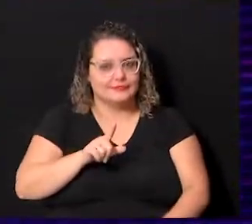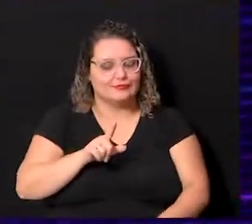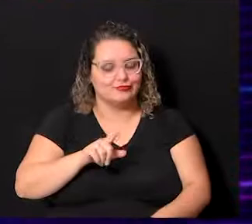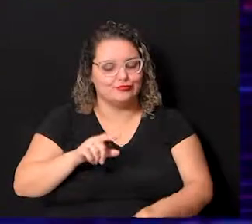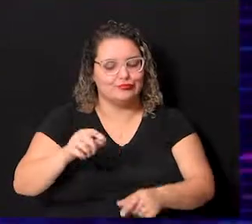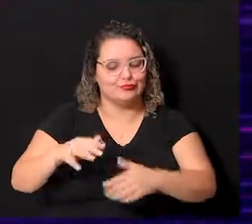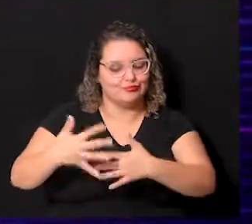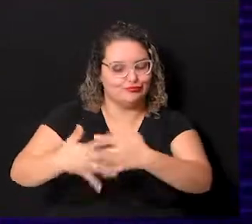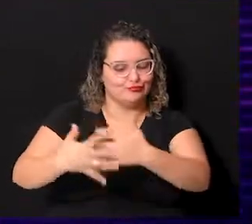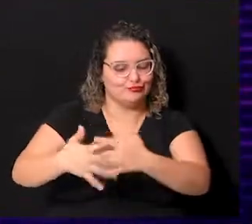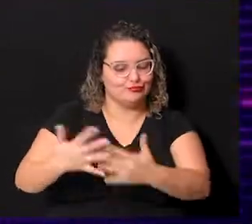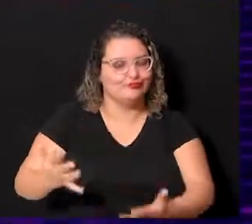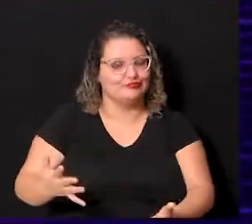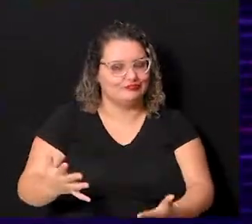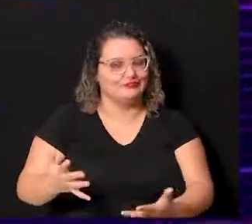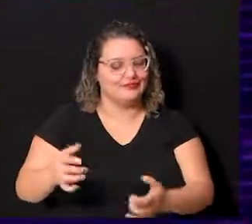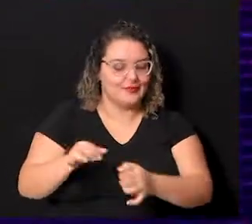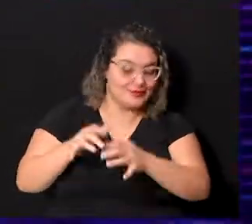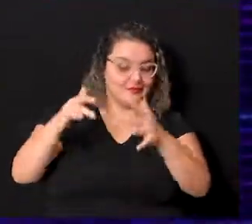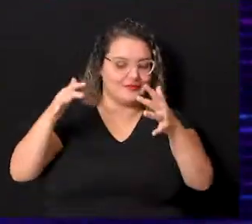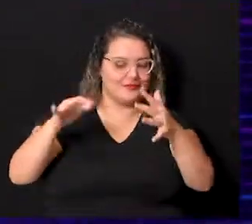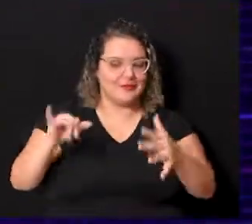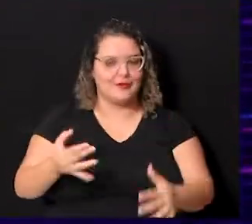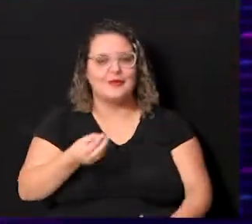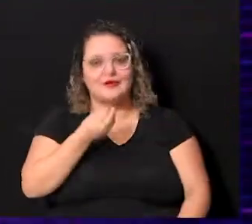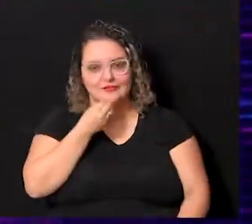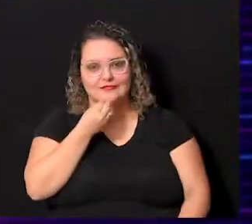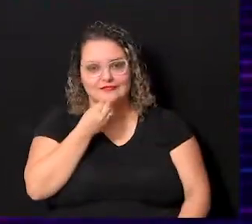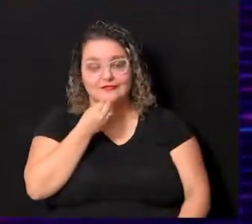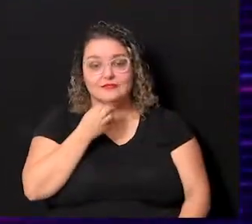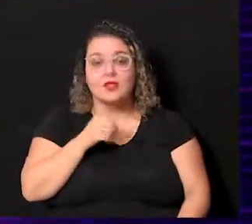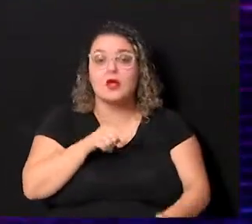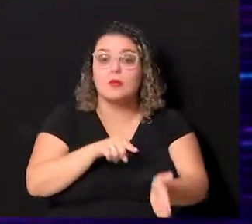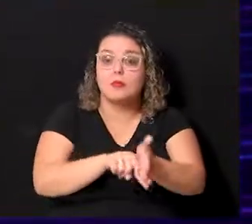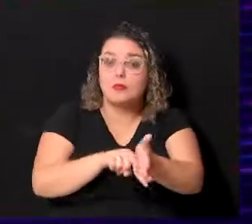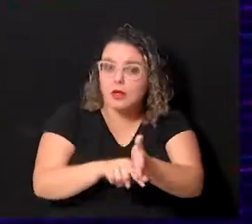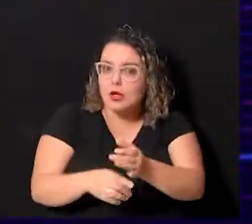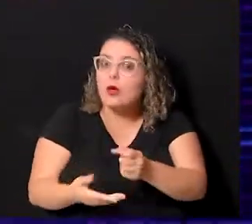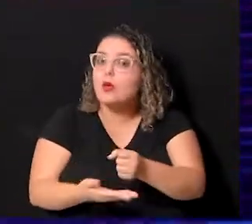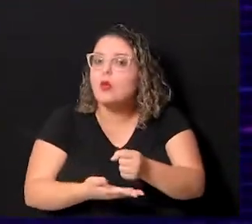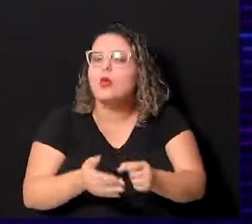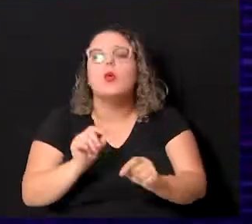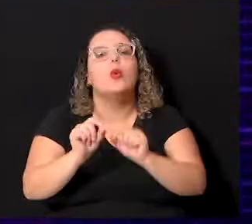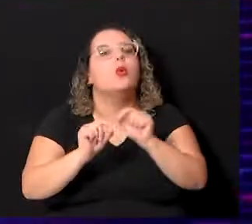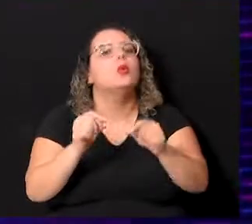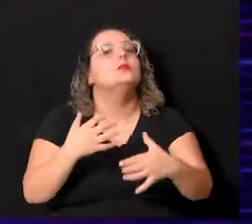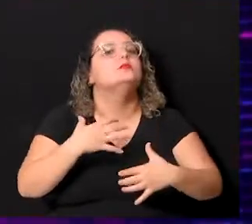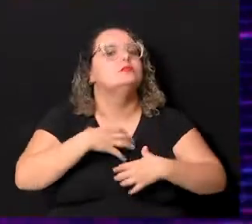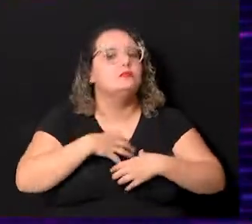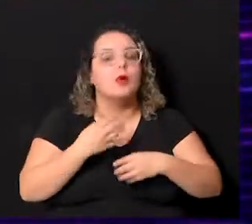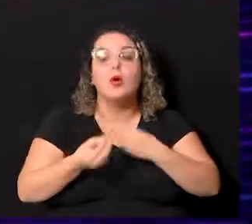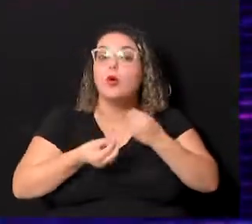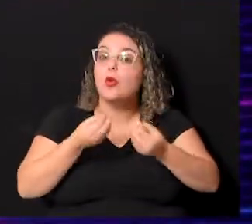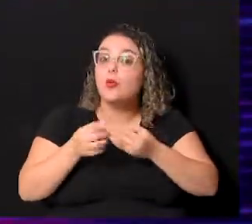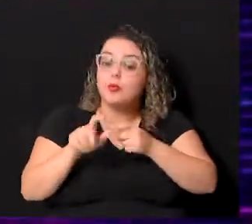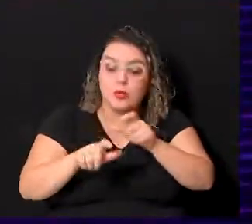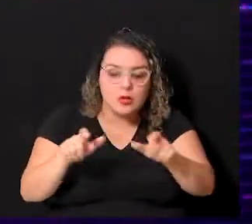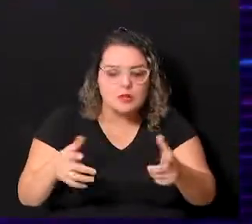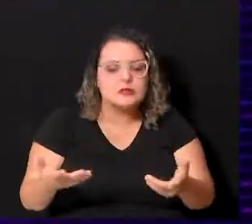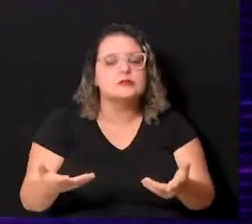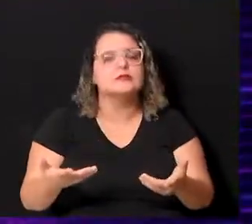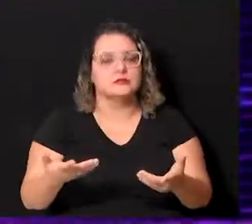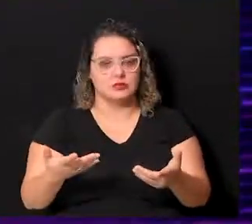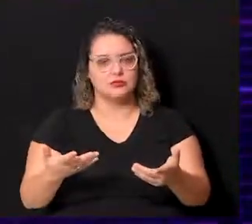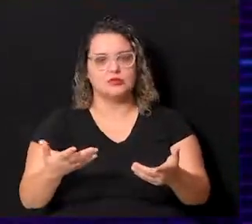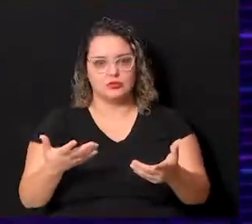Então, eu fiquei pensando muito sobre isso. Então, a minha pesquisa foi baseada nisso, assim, do que eu estava sentindo, como que as outras